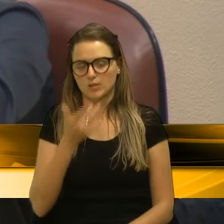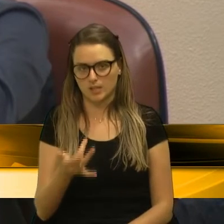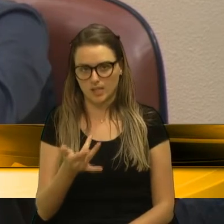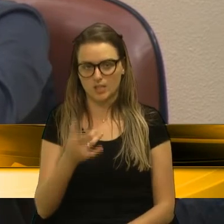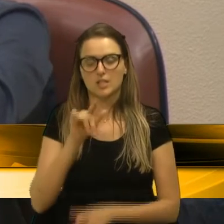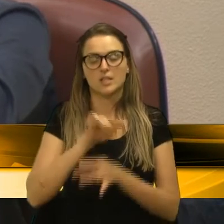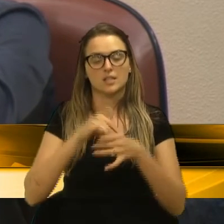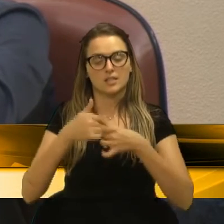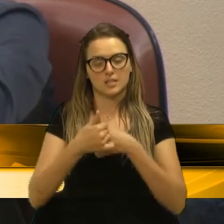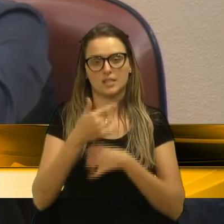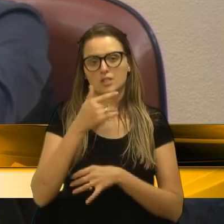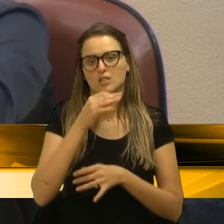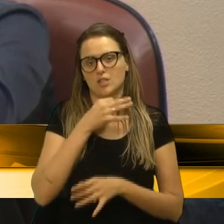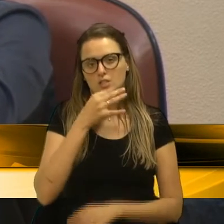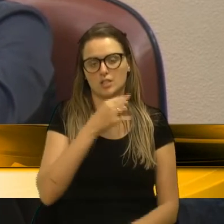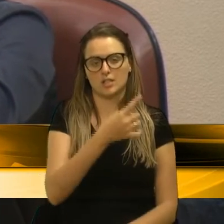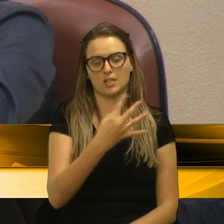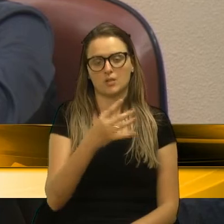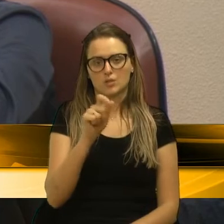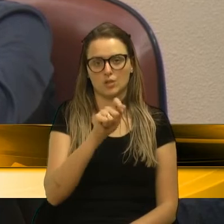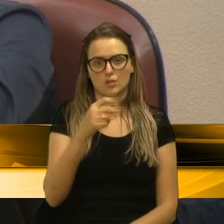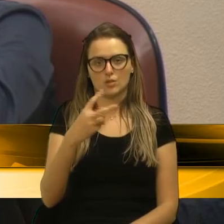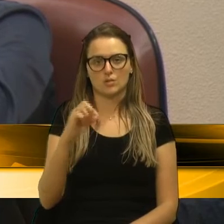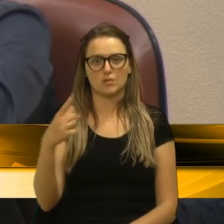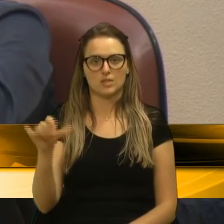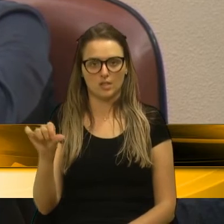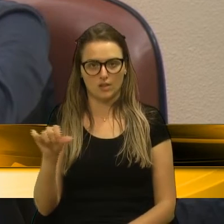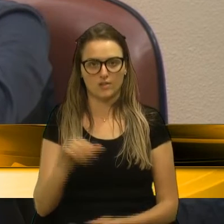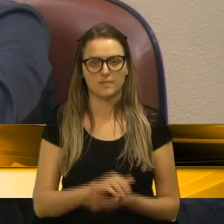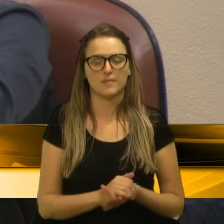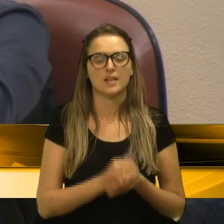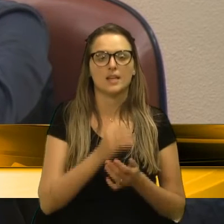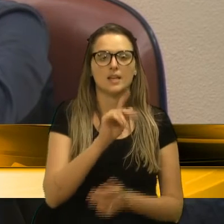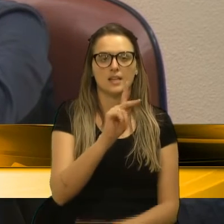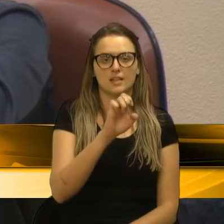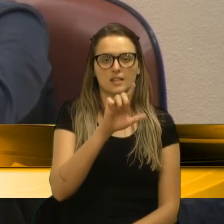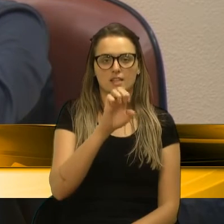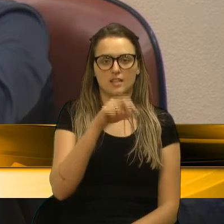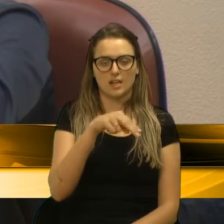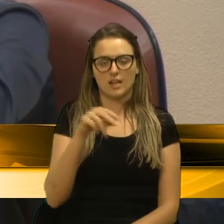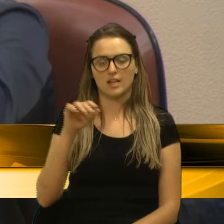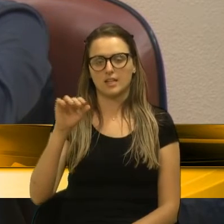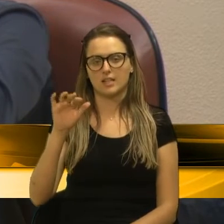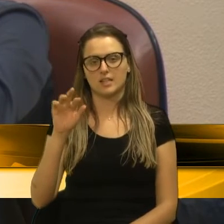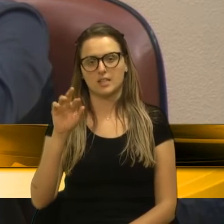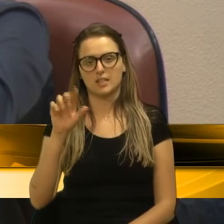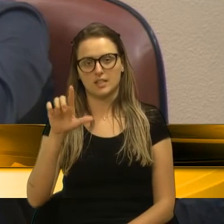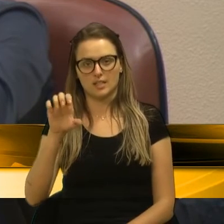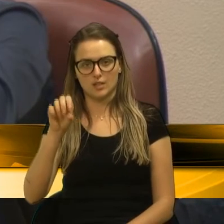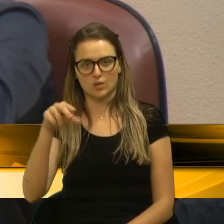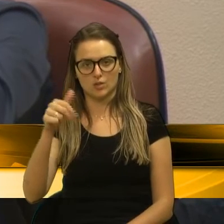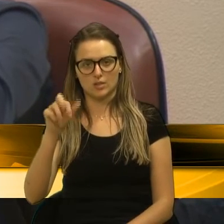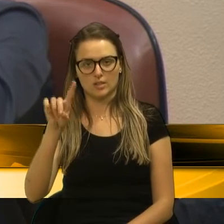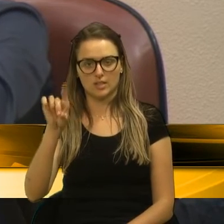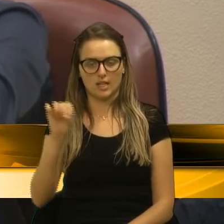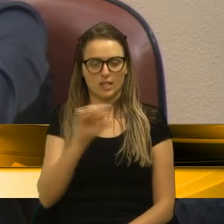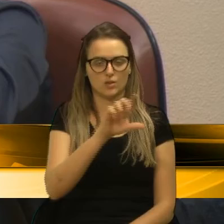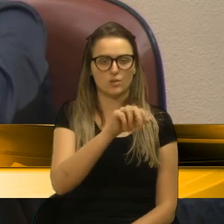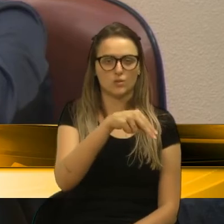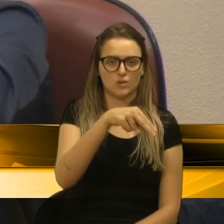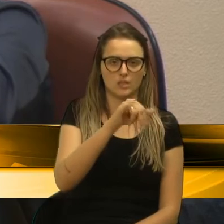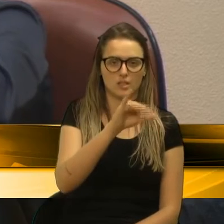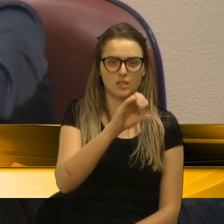Caxias do Sul, 14 de agosto de 2019. Kelly Cristina Schmidt, Leonardo Weiner Correia, Nicolas Gomes de